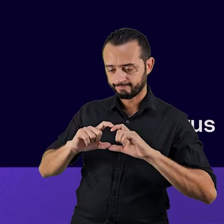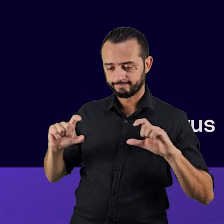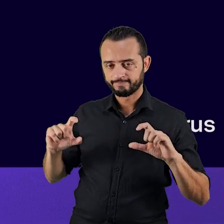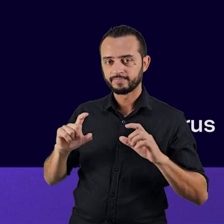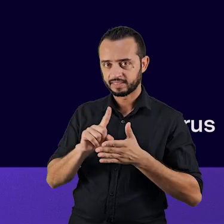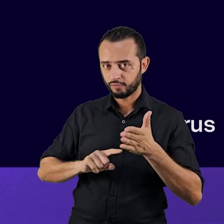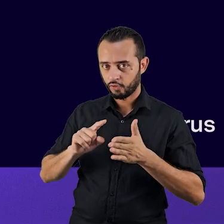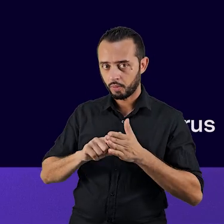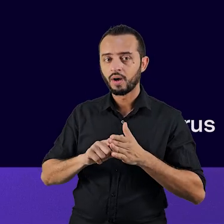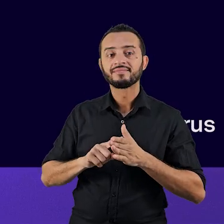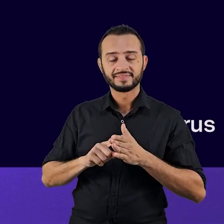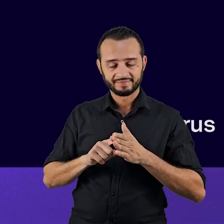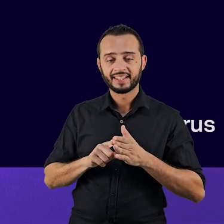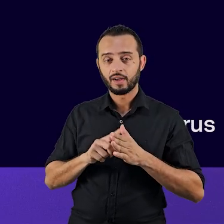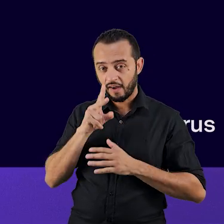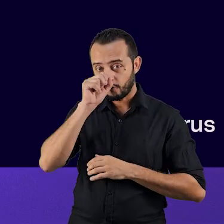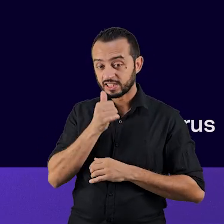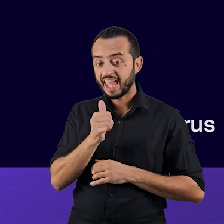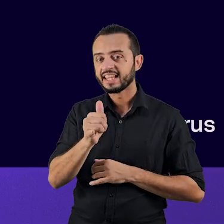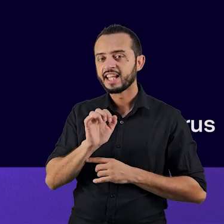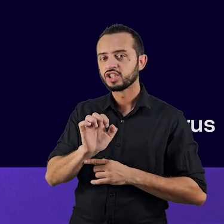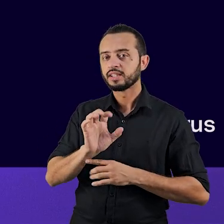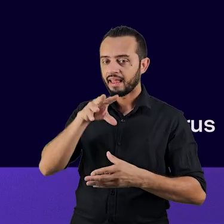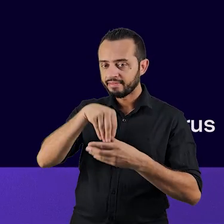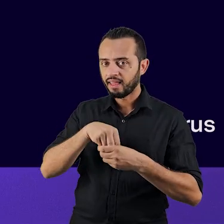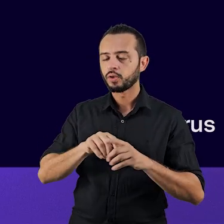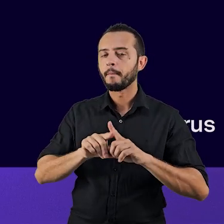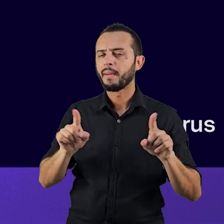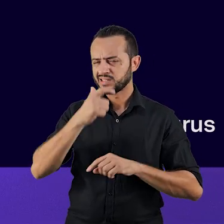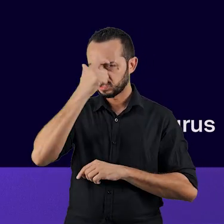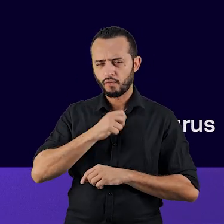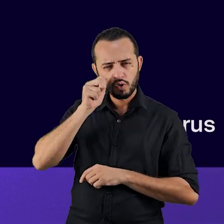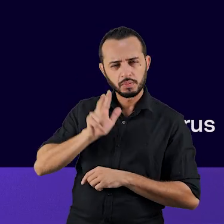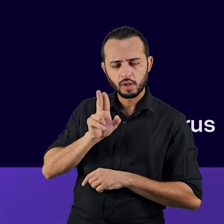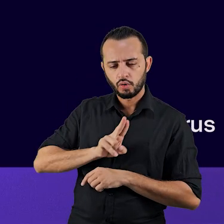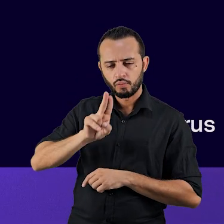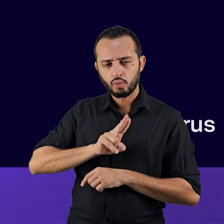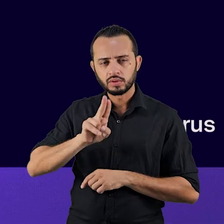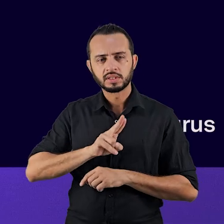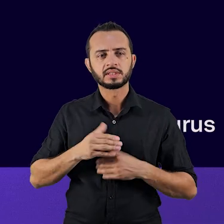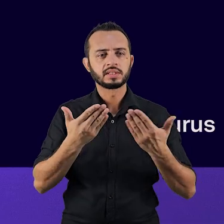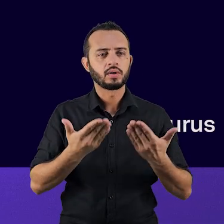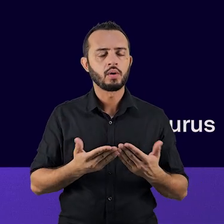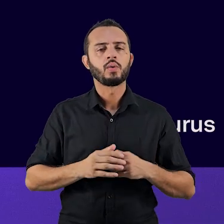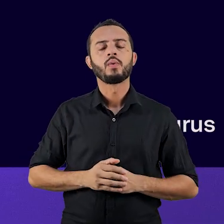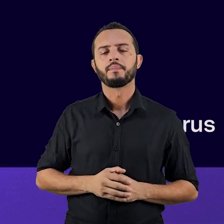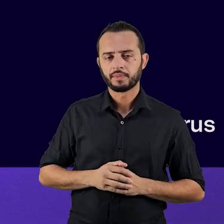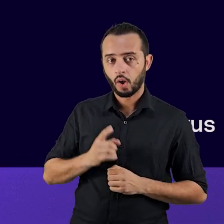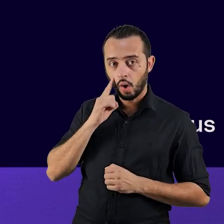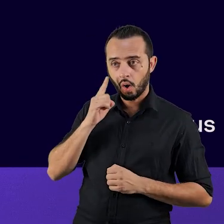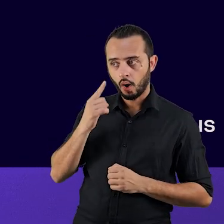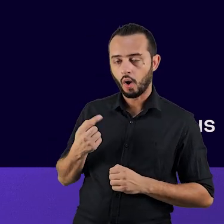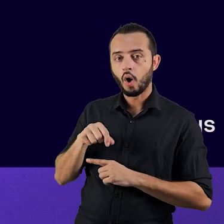ma, a energia está ali dentro. Porém, se eu for esperto o suficiente, se eu usar o formalismo KVN,